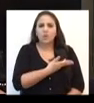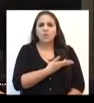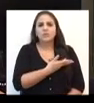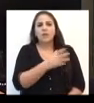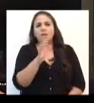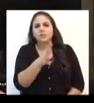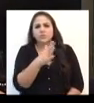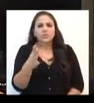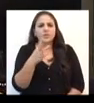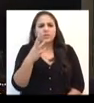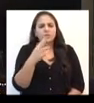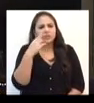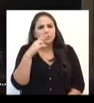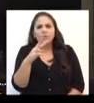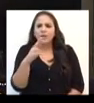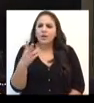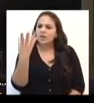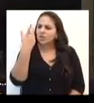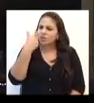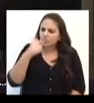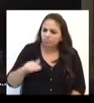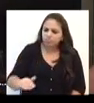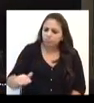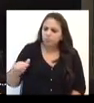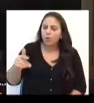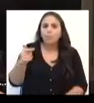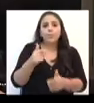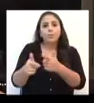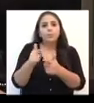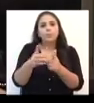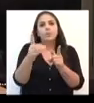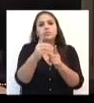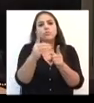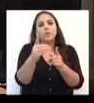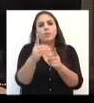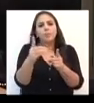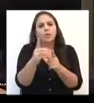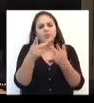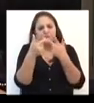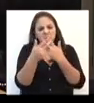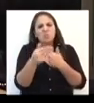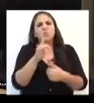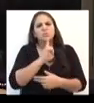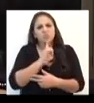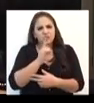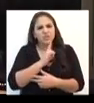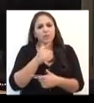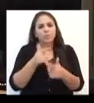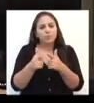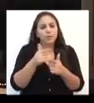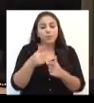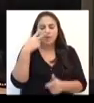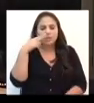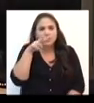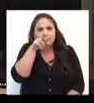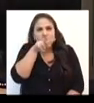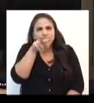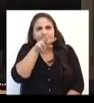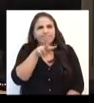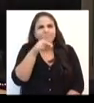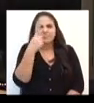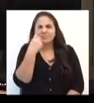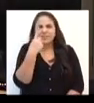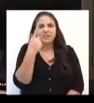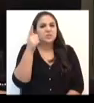muitas vezes quando uma criança tem problema de diabetes, assim como tinha um problema de visão lá na escola. Lá na escola,